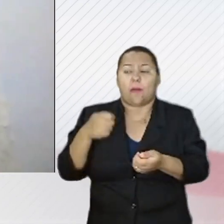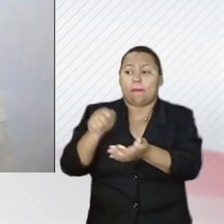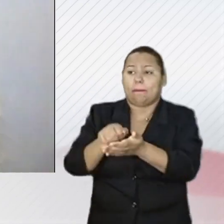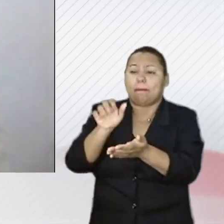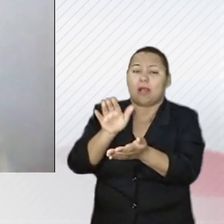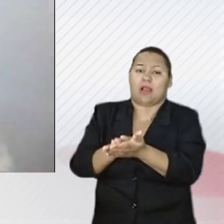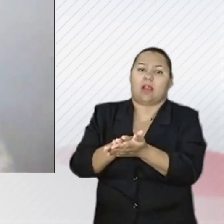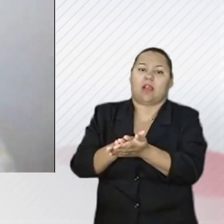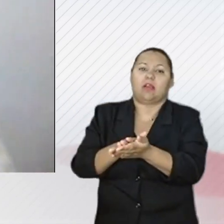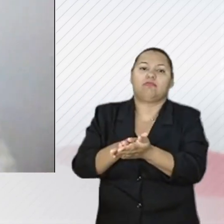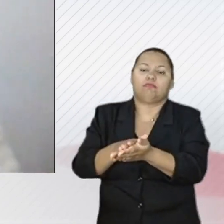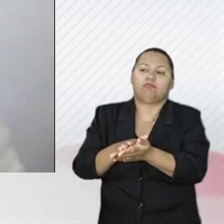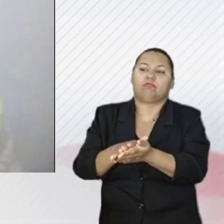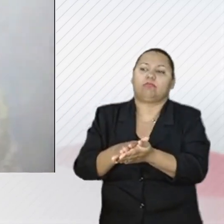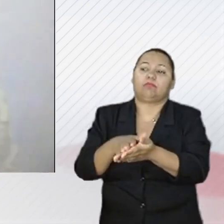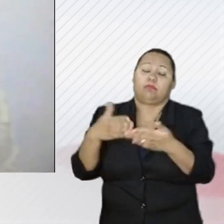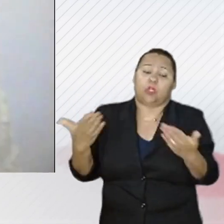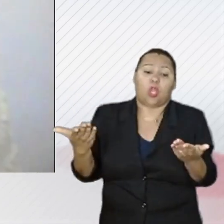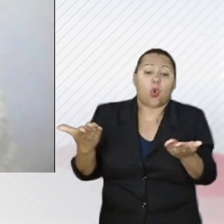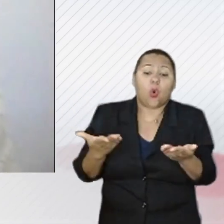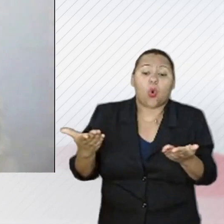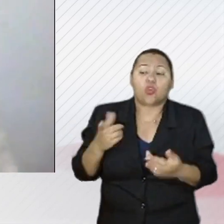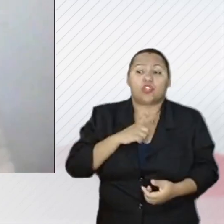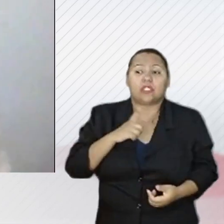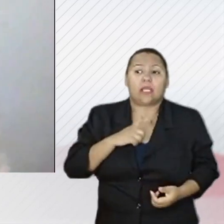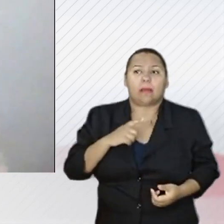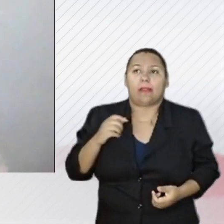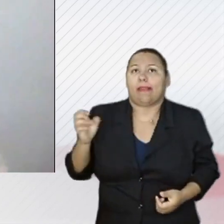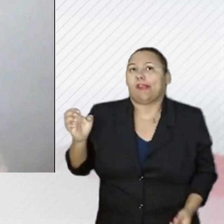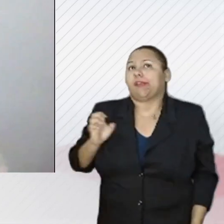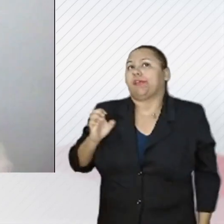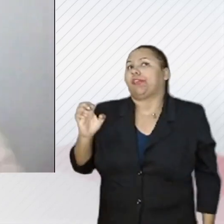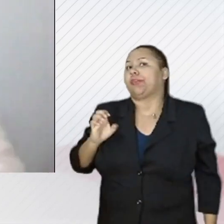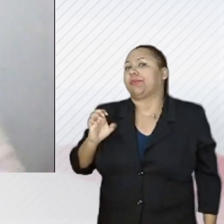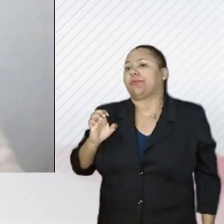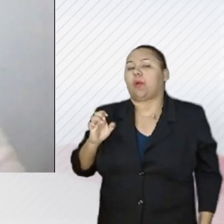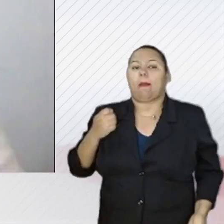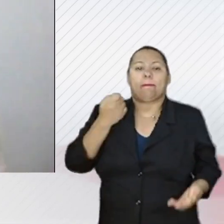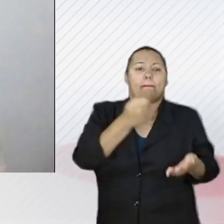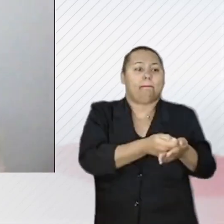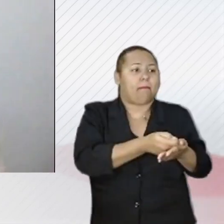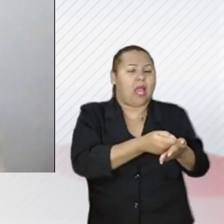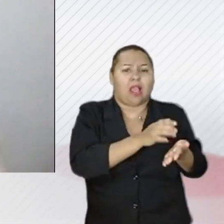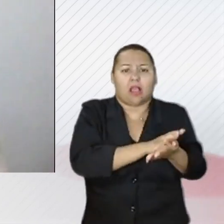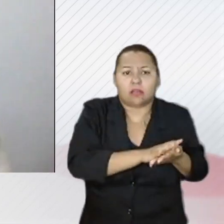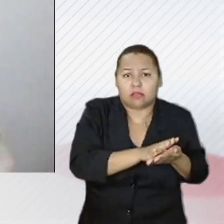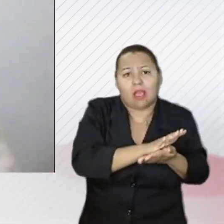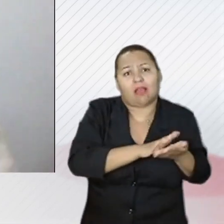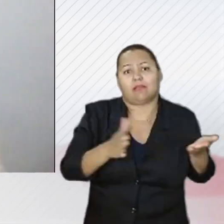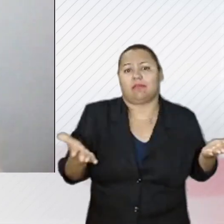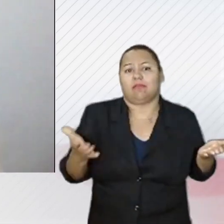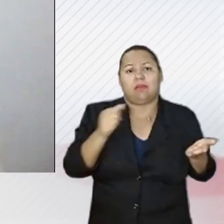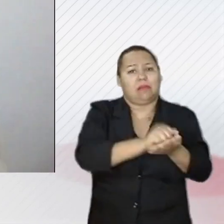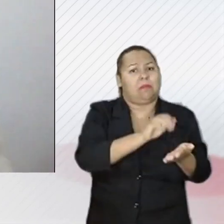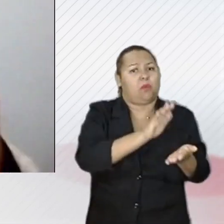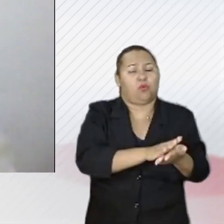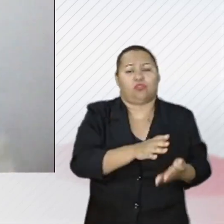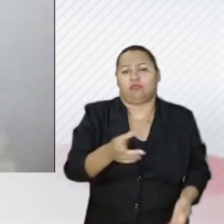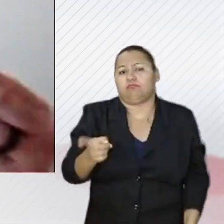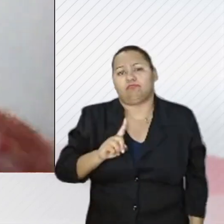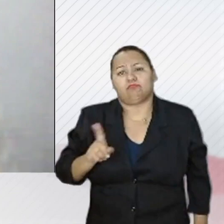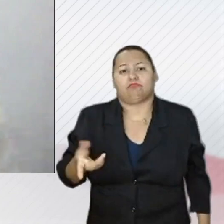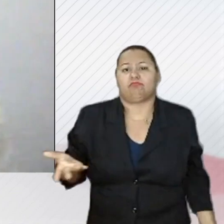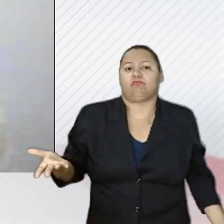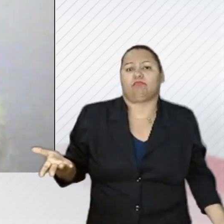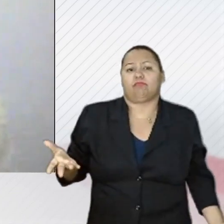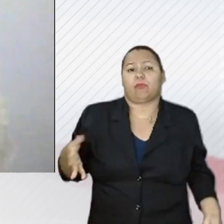patrimônio. Porque hoje, quem tem muito dinheiro, né, não paga, né, não paga imposto, né, não é justo,